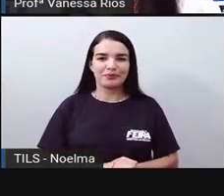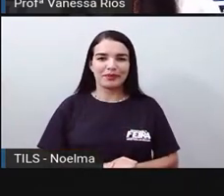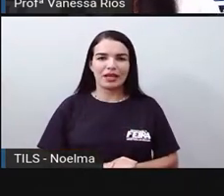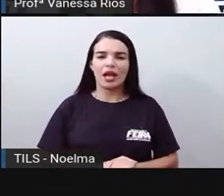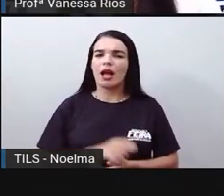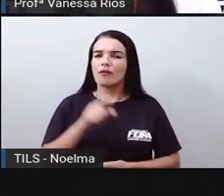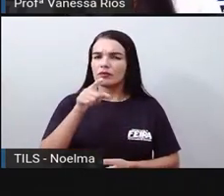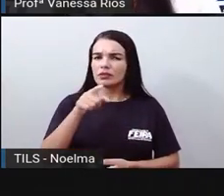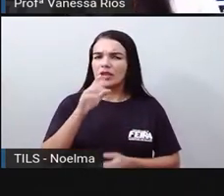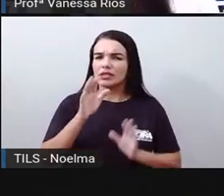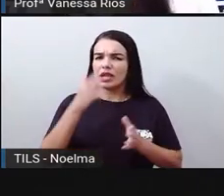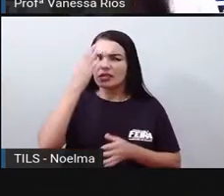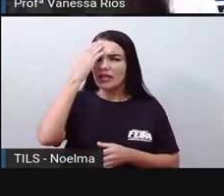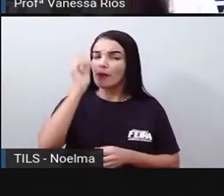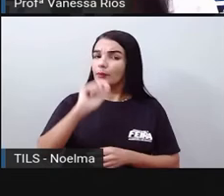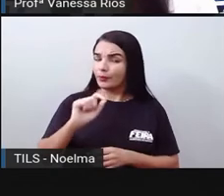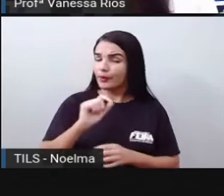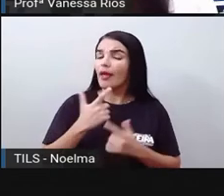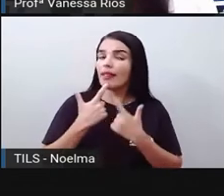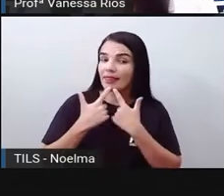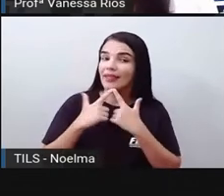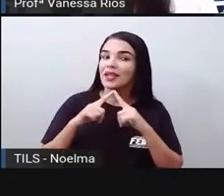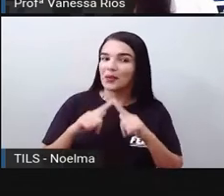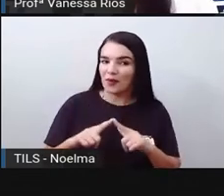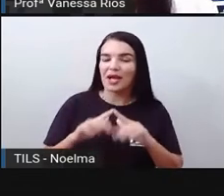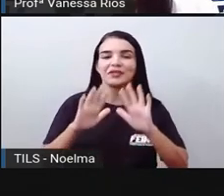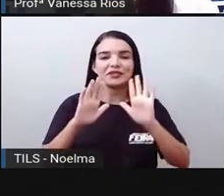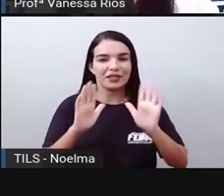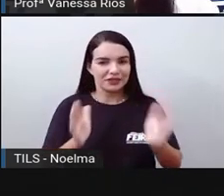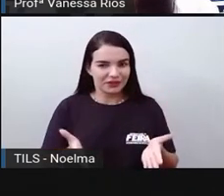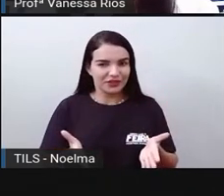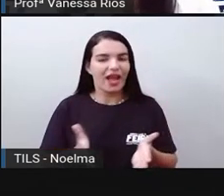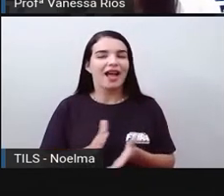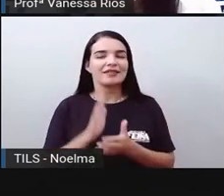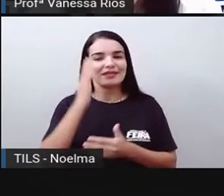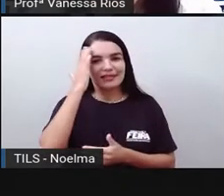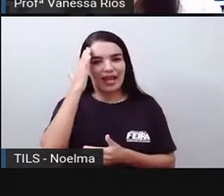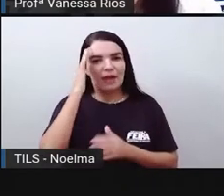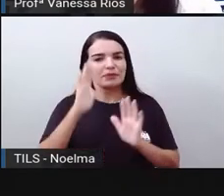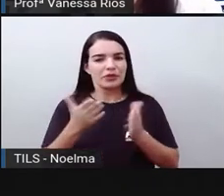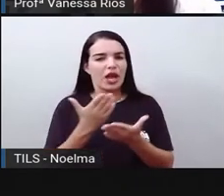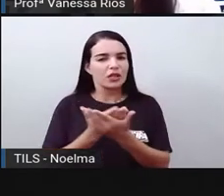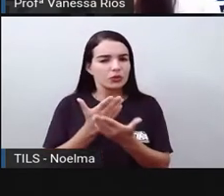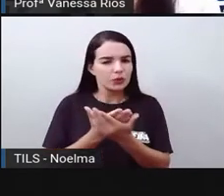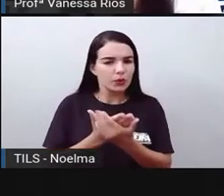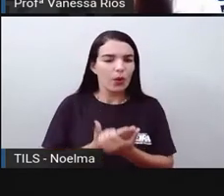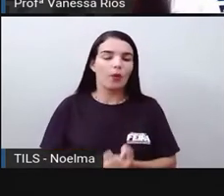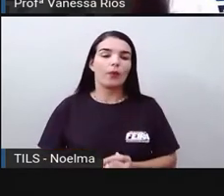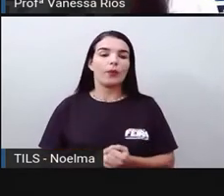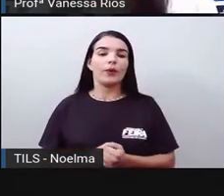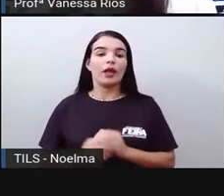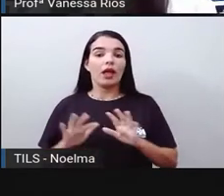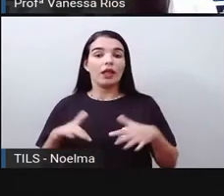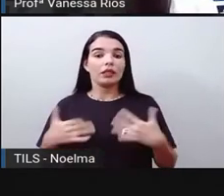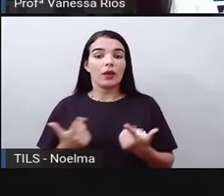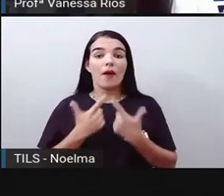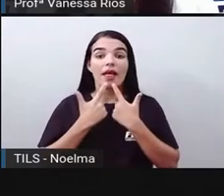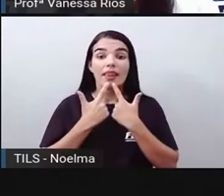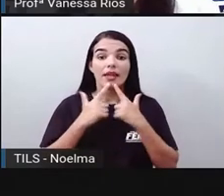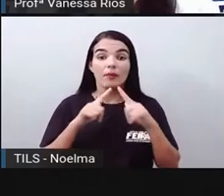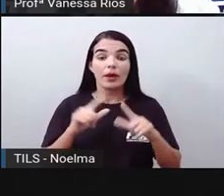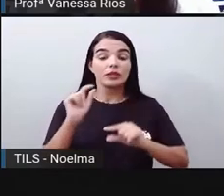E aí você já sabe o que é linguagem? A gente já estudou sobre isso e a gente já observou que